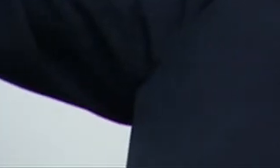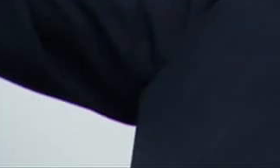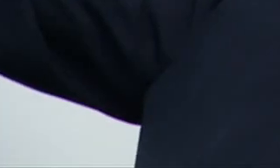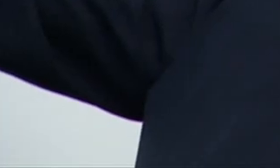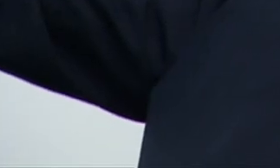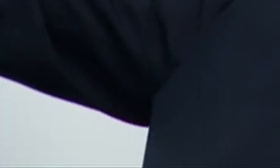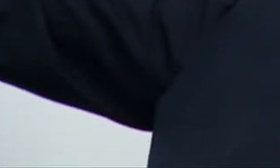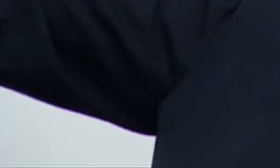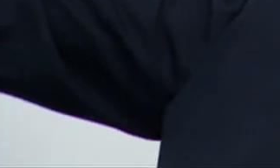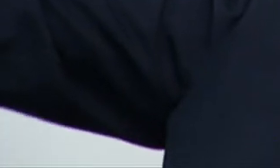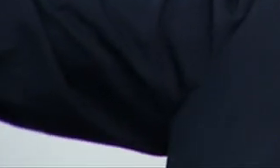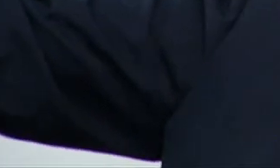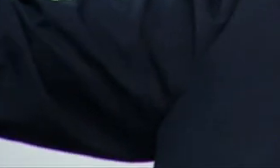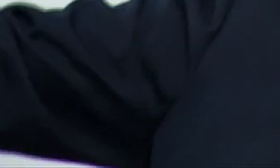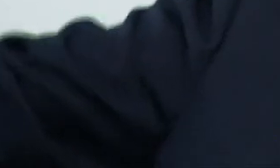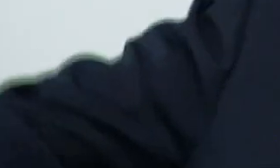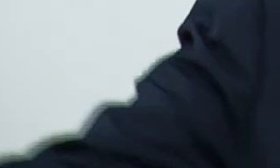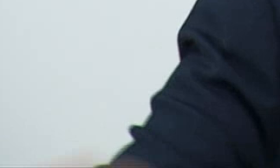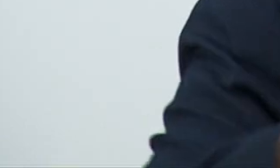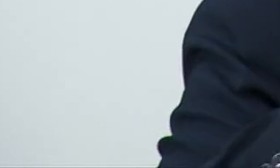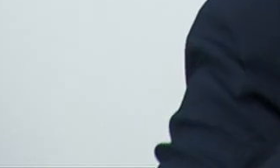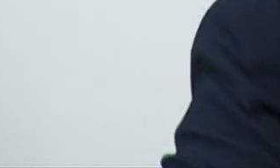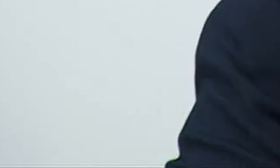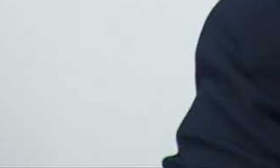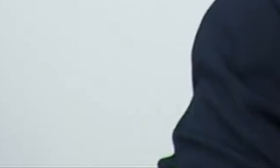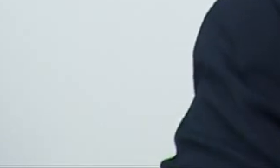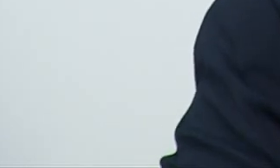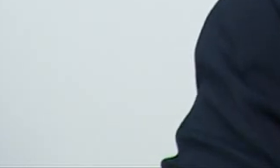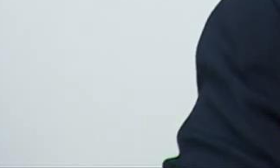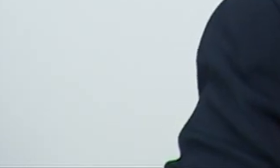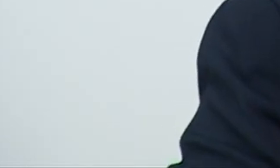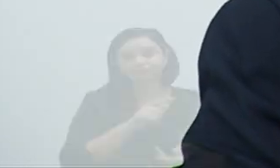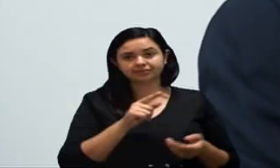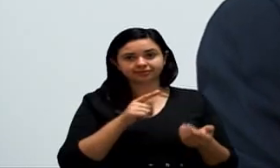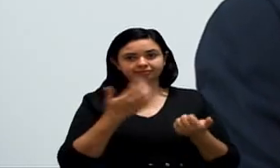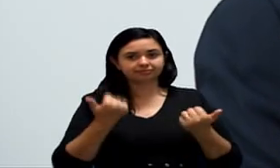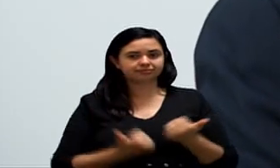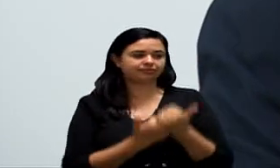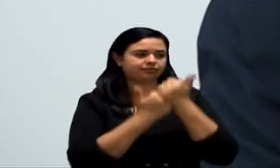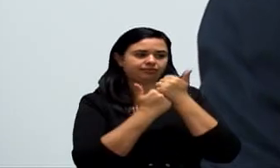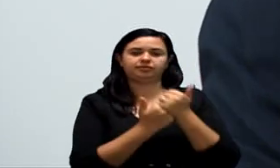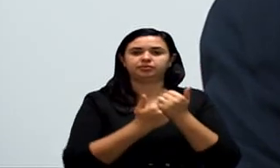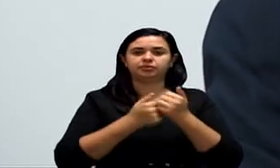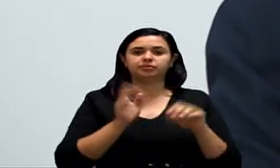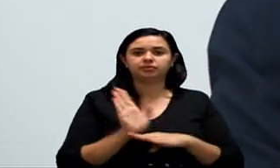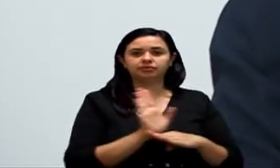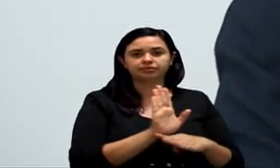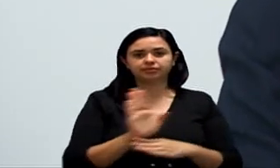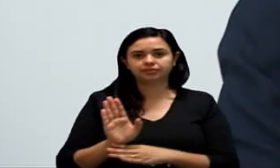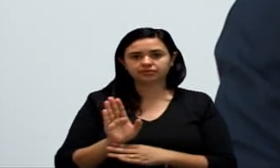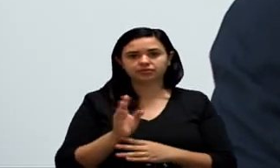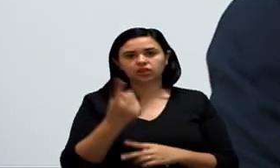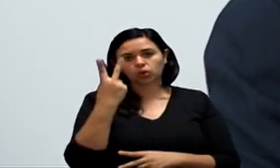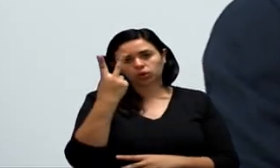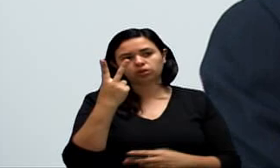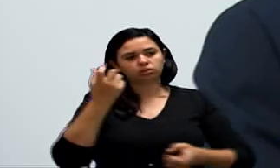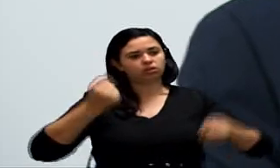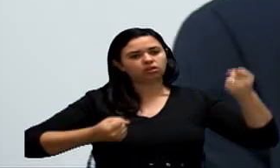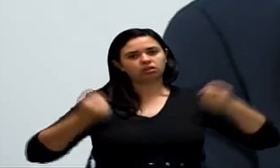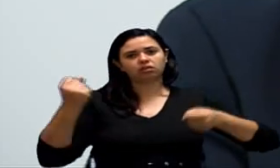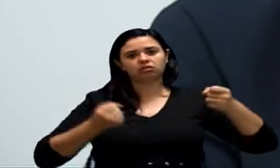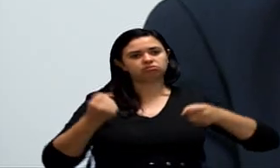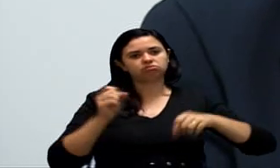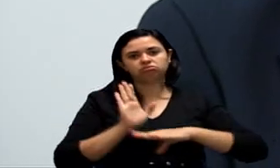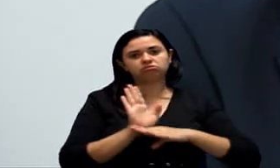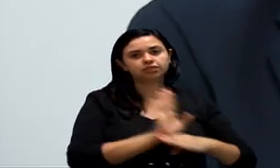voltar o médico de família, mas tem que voltar dando suporte, porque dois carros não resolve. Programa, não é, excelente programa. Que foi